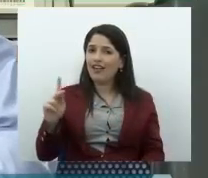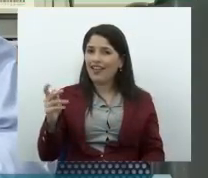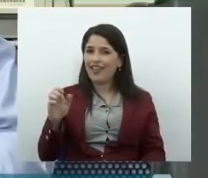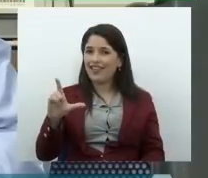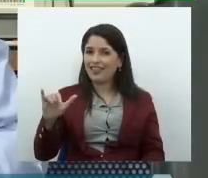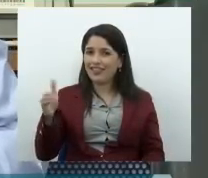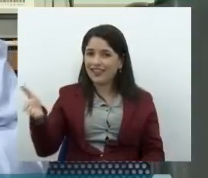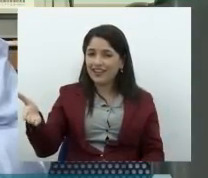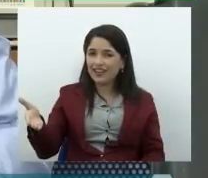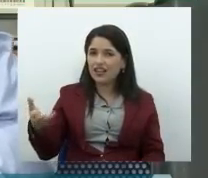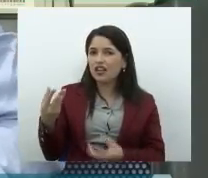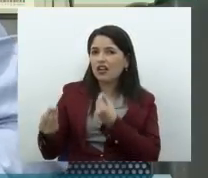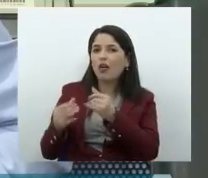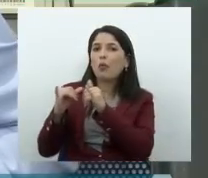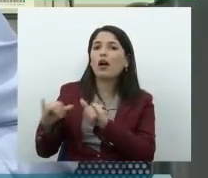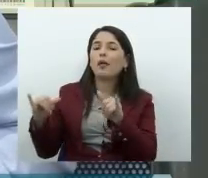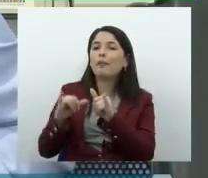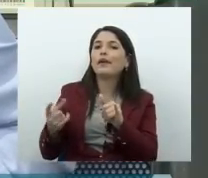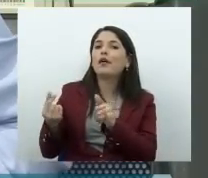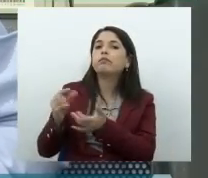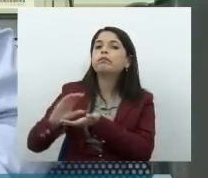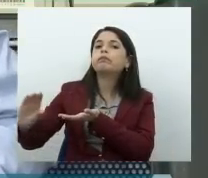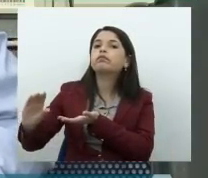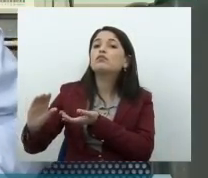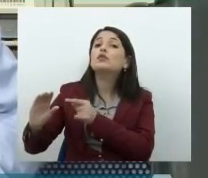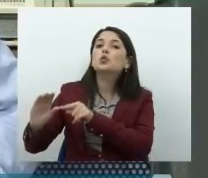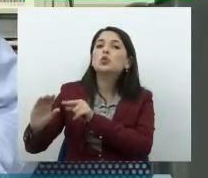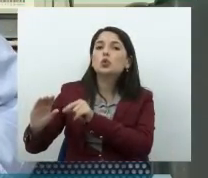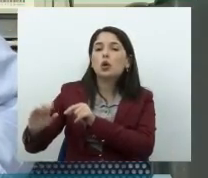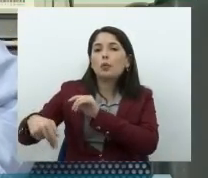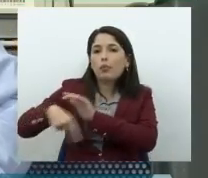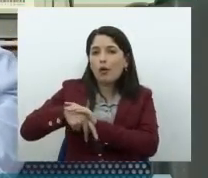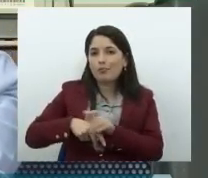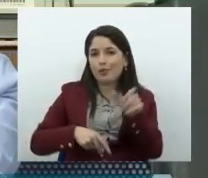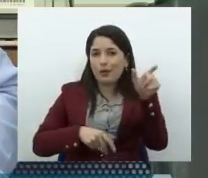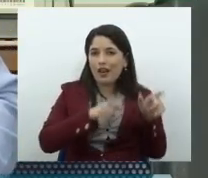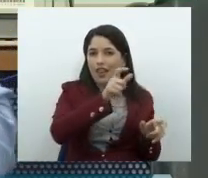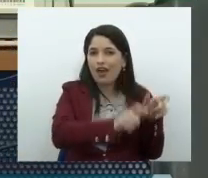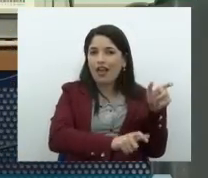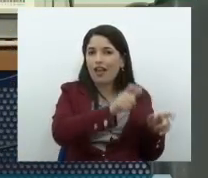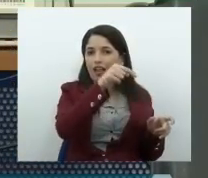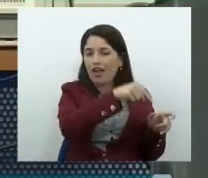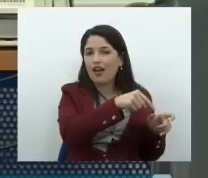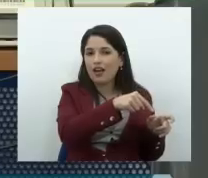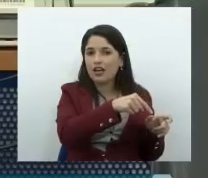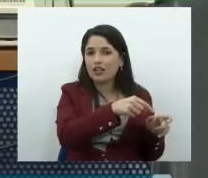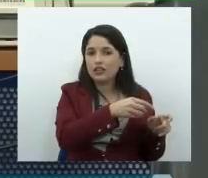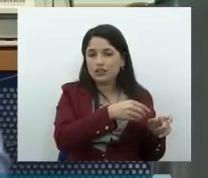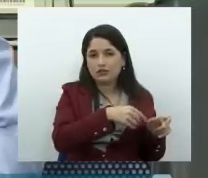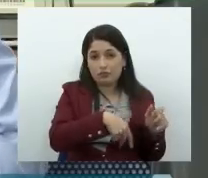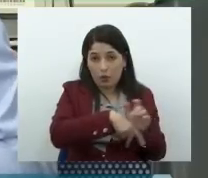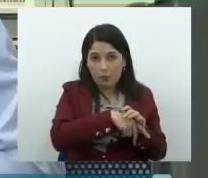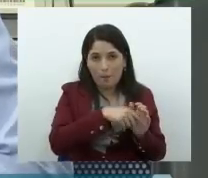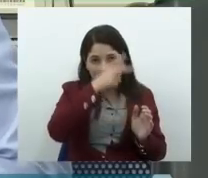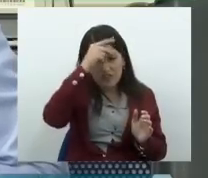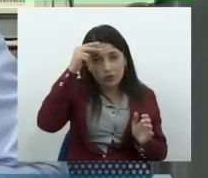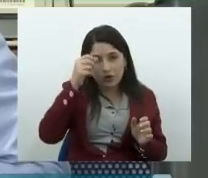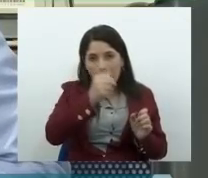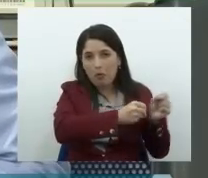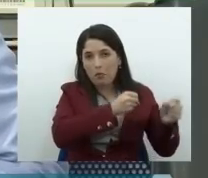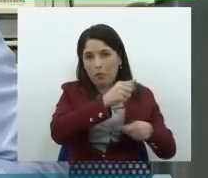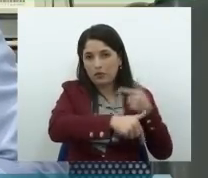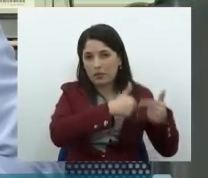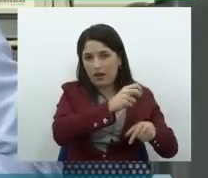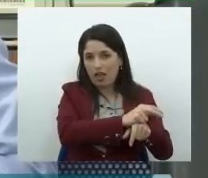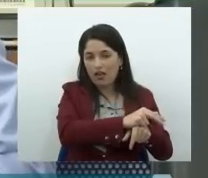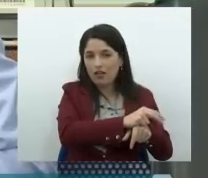abastecida financeiramente pelos cargos que estão recebendo mês a mês da prefeitura. Isso é uma vergonha no nosso